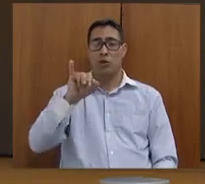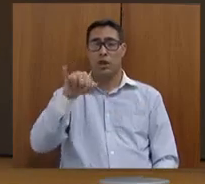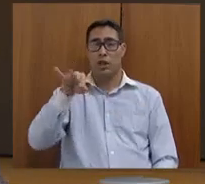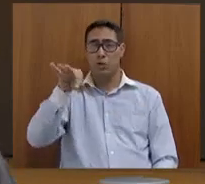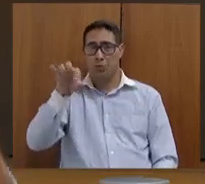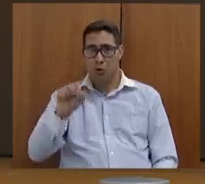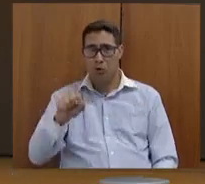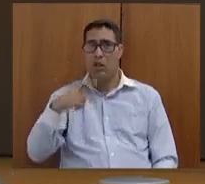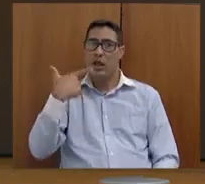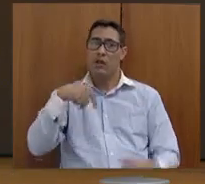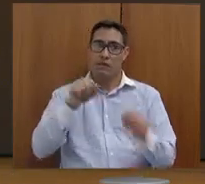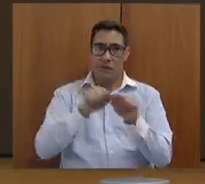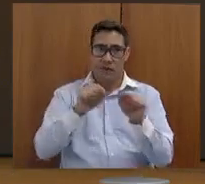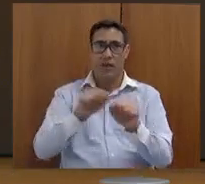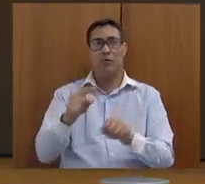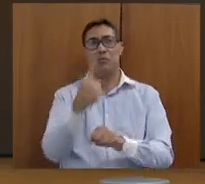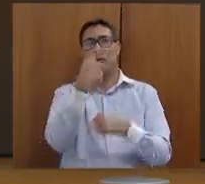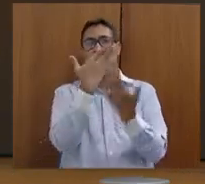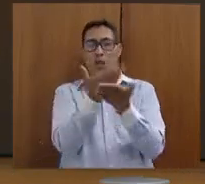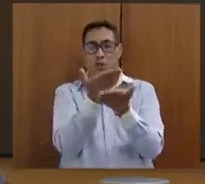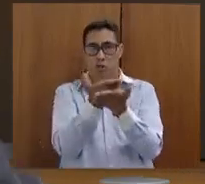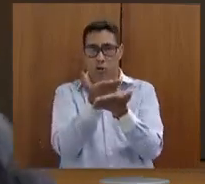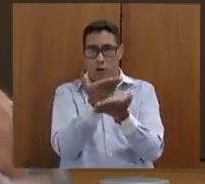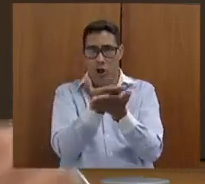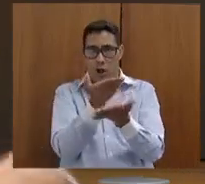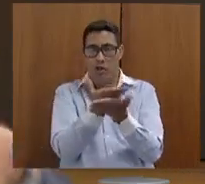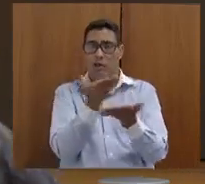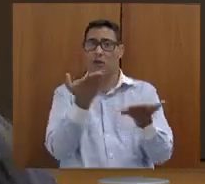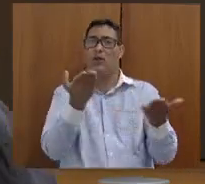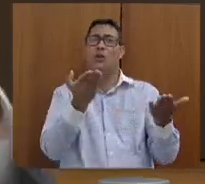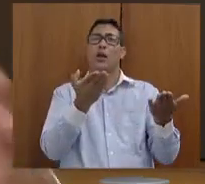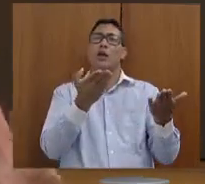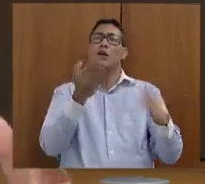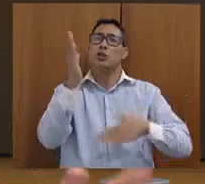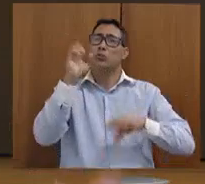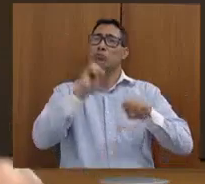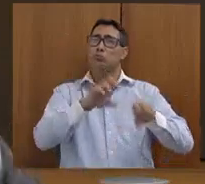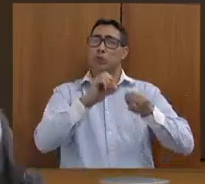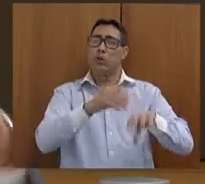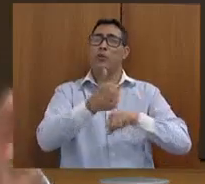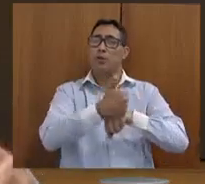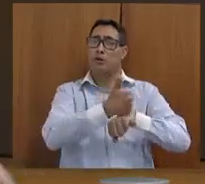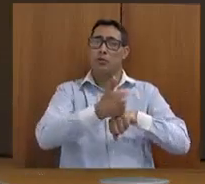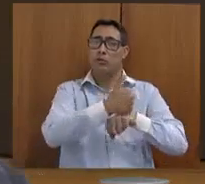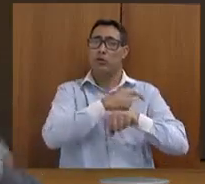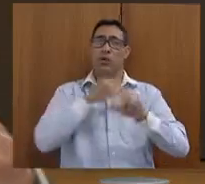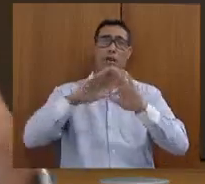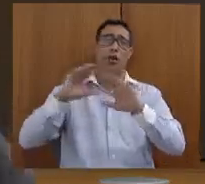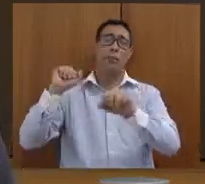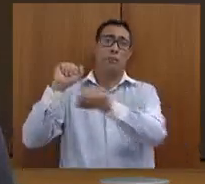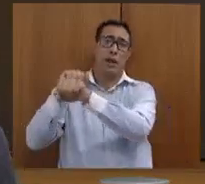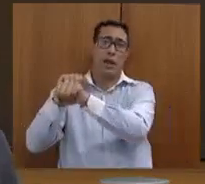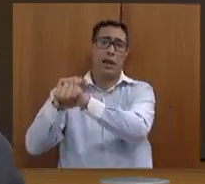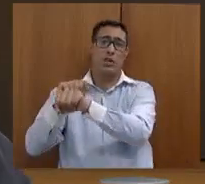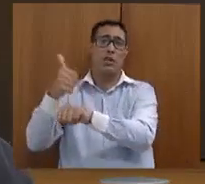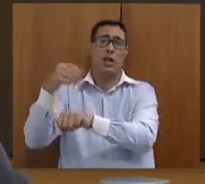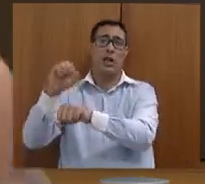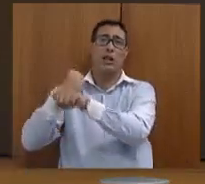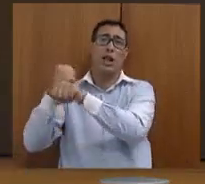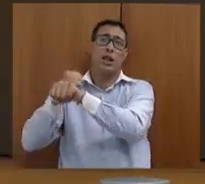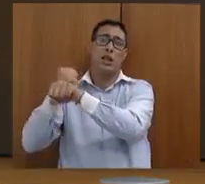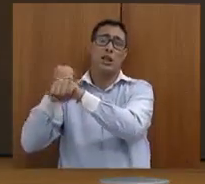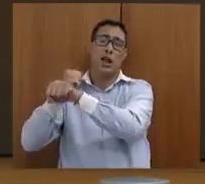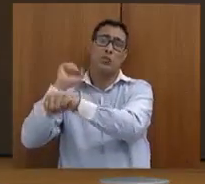fizesse essas primeiras escolas profissionalizantes que só paradas ela já estão há mais de 10 anos também